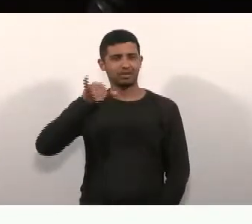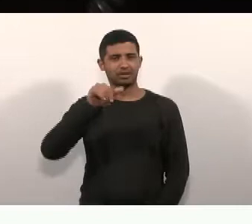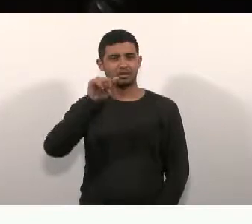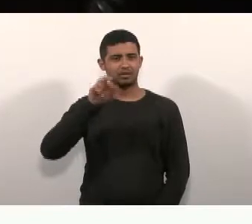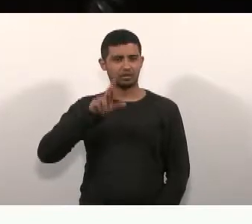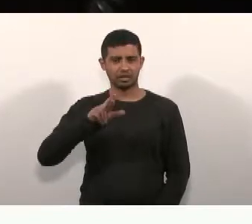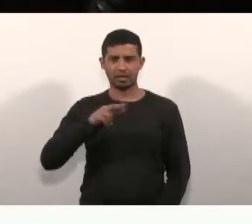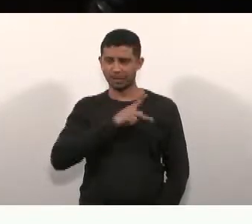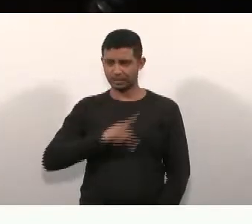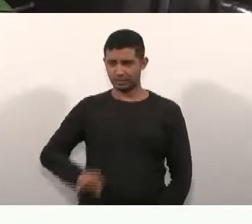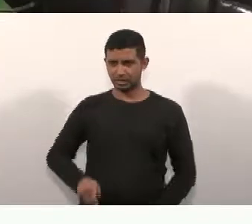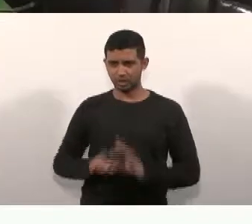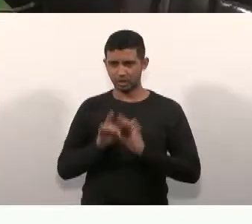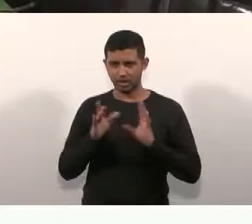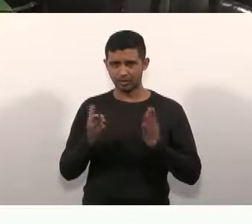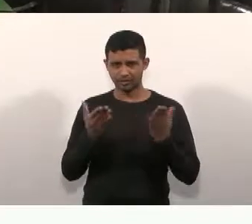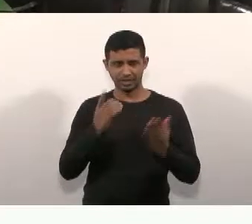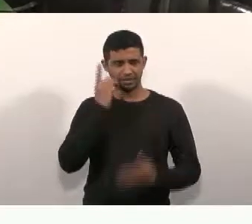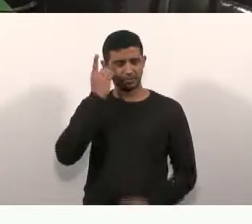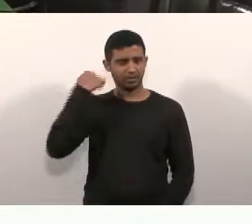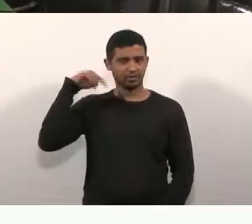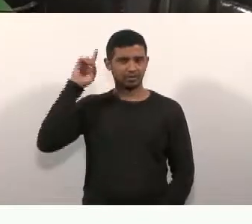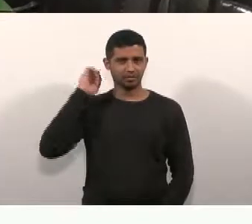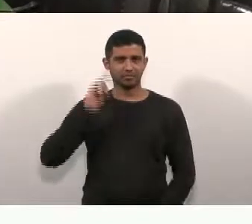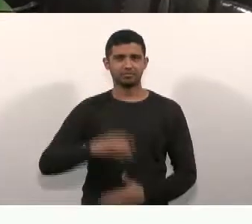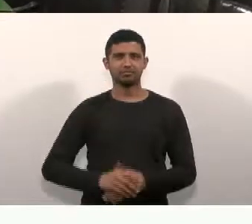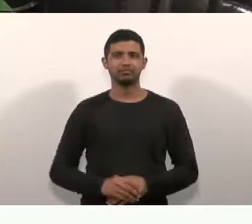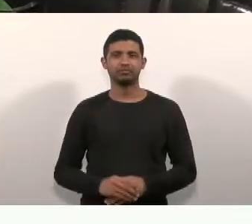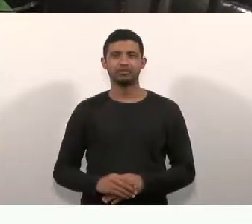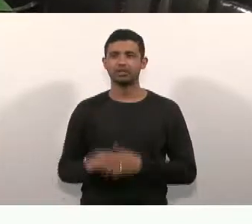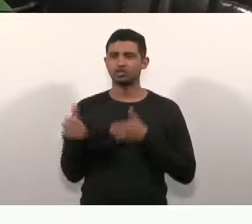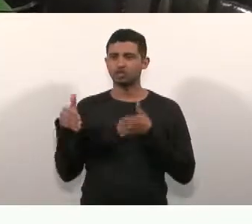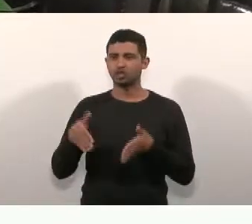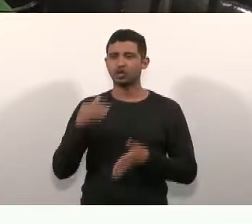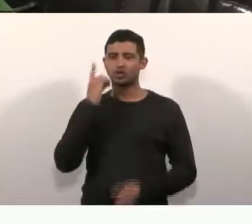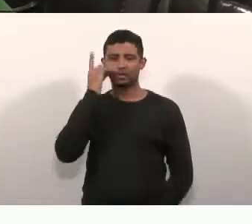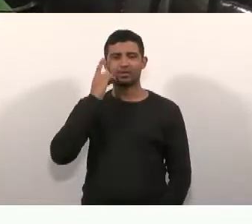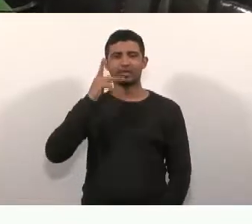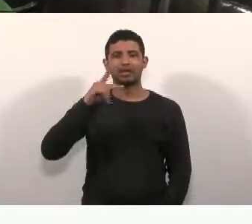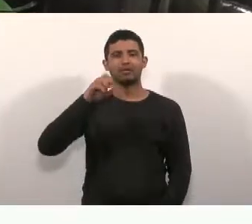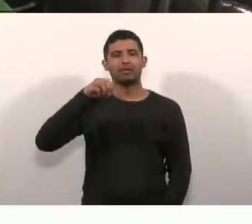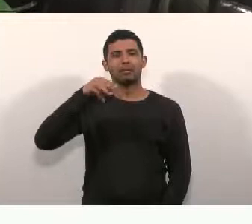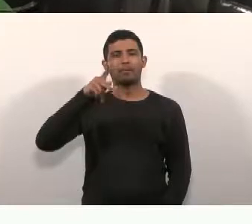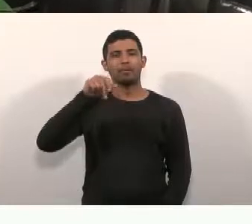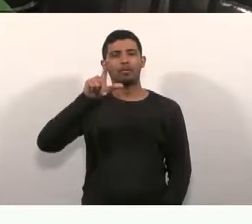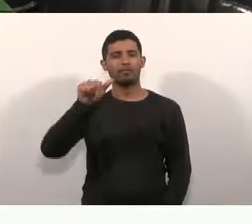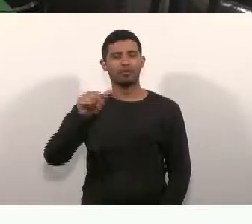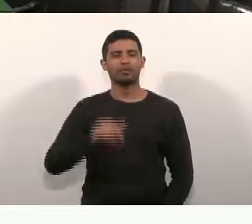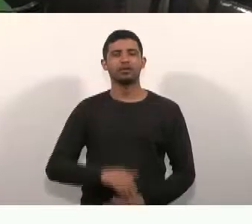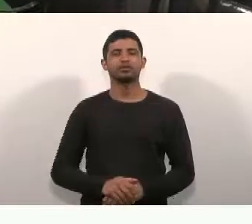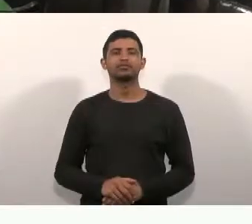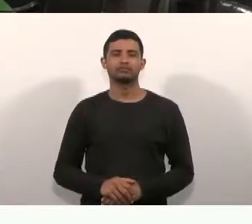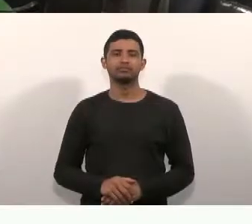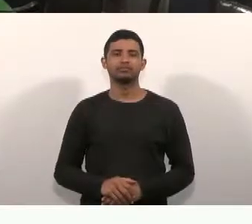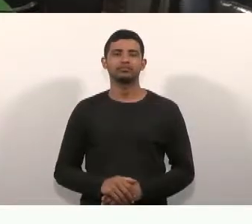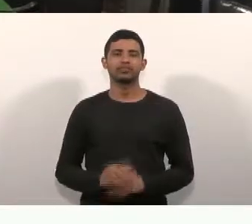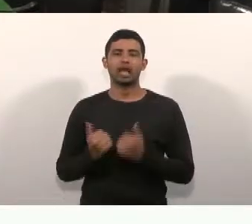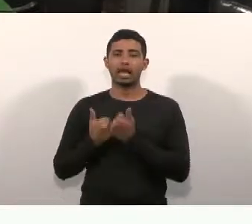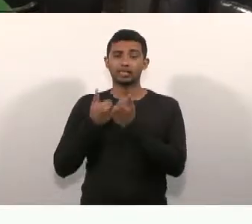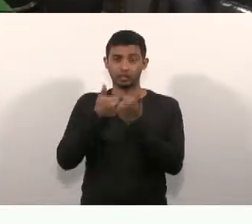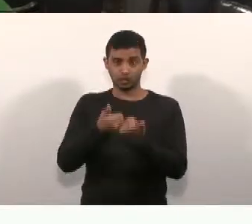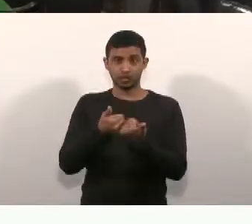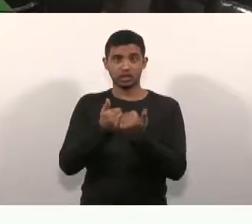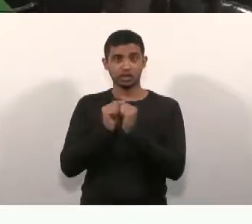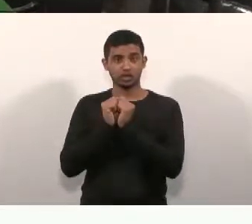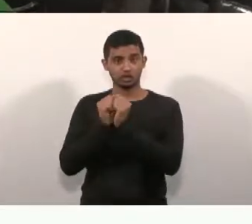me permite? Claro, por favor, deputado Waldeck. Saudar aqui a chegada do deputado Tiago Pampolho. Tiago Pampolho presente. Obrigado, Tiago, pela presença. A assessoria presente à reunião,